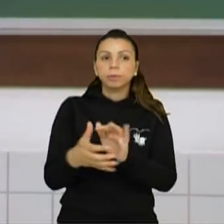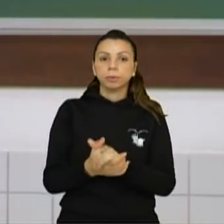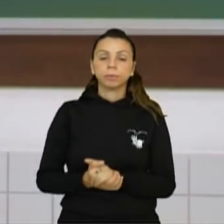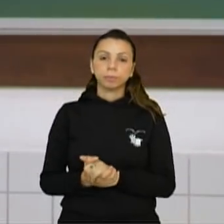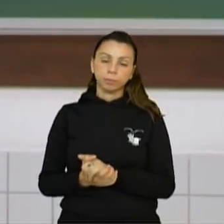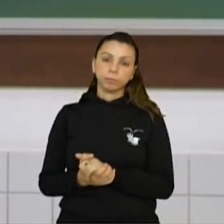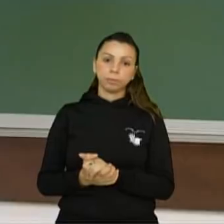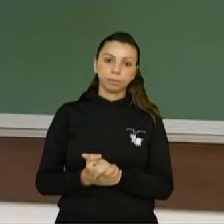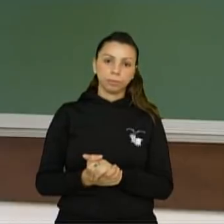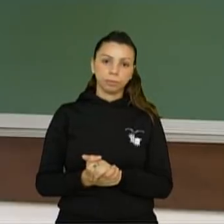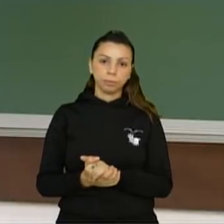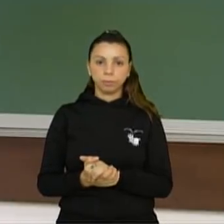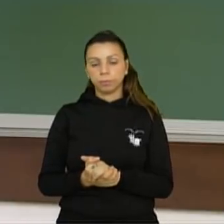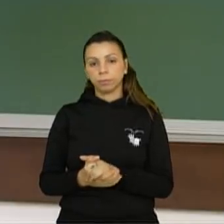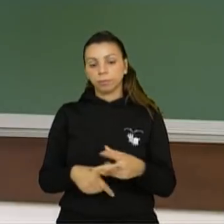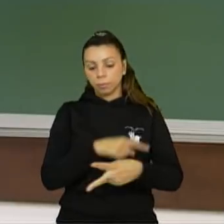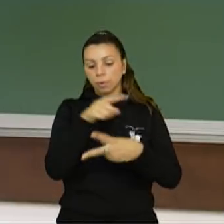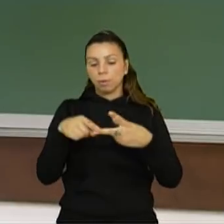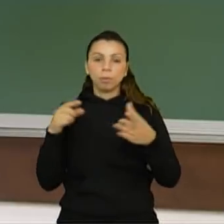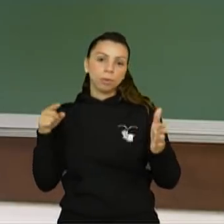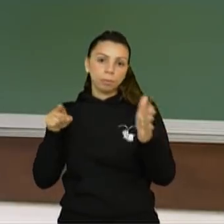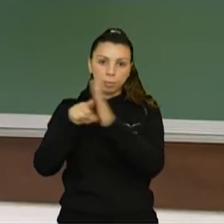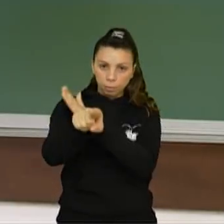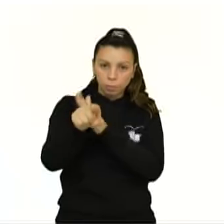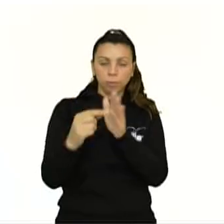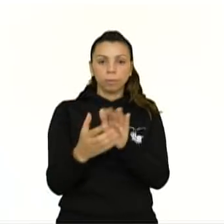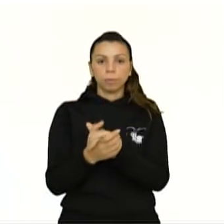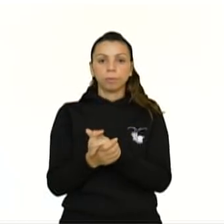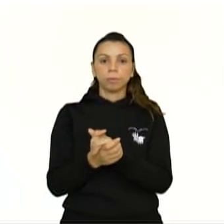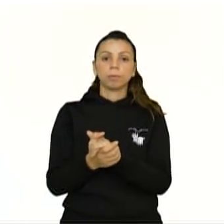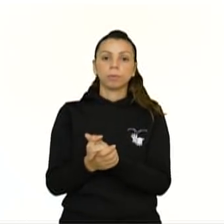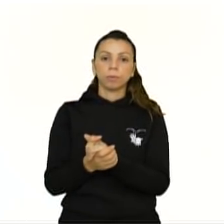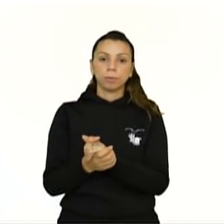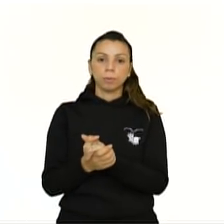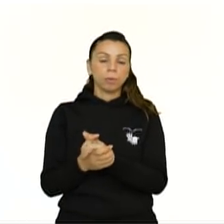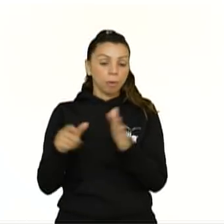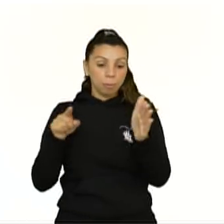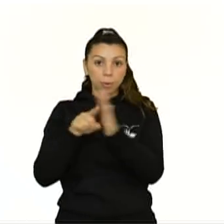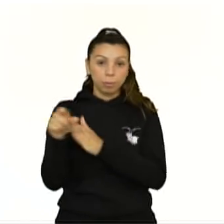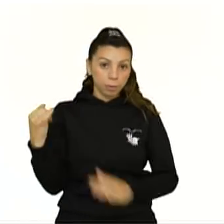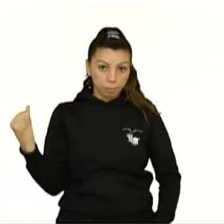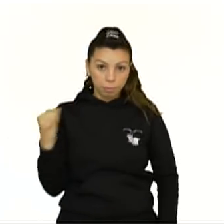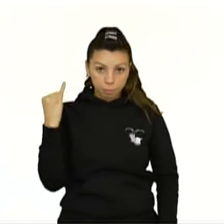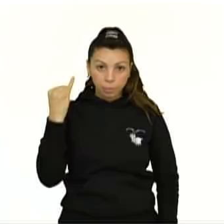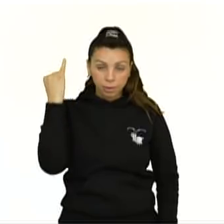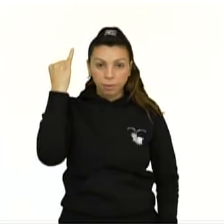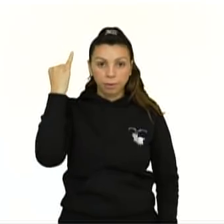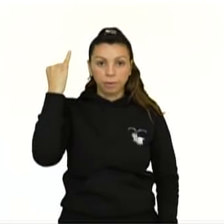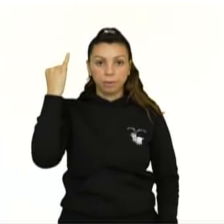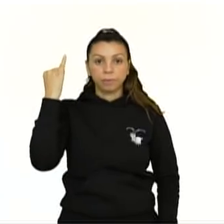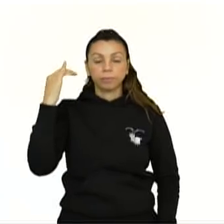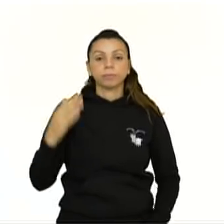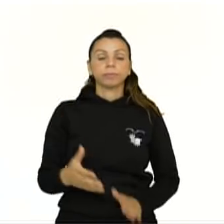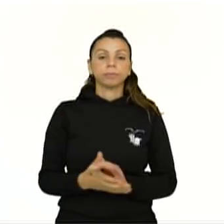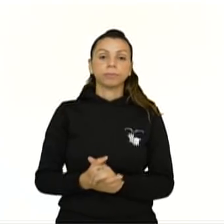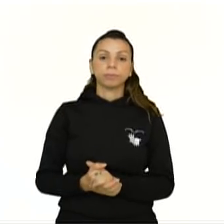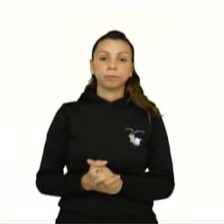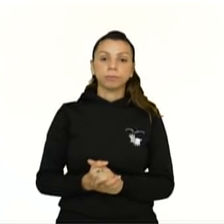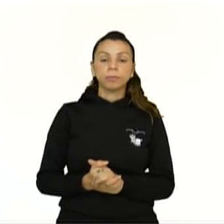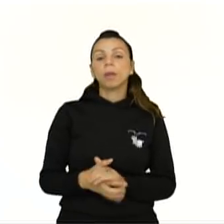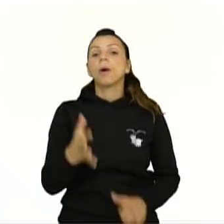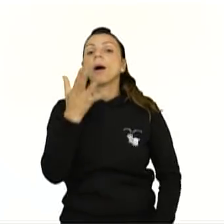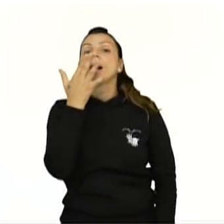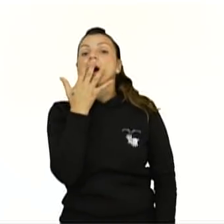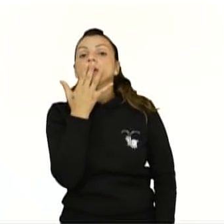resultados. Chegando para o nosso segundo quiz então, eu tenho uma pergunta bem importante para vocês até aqui. Quais são as